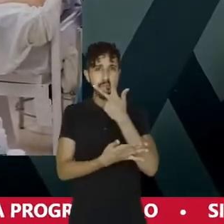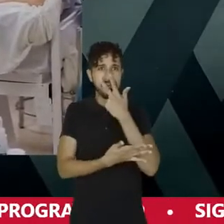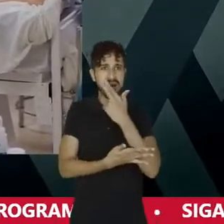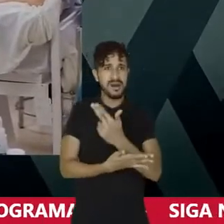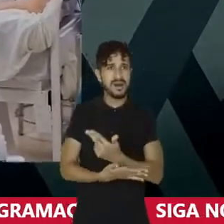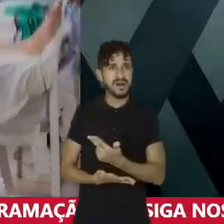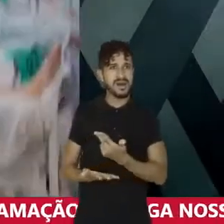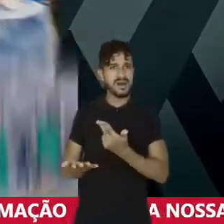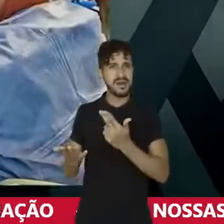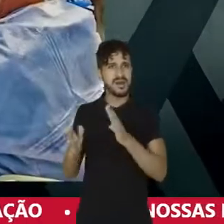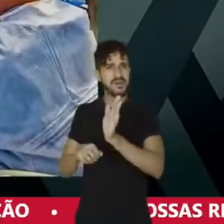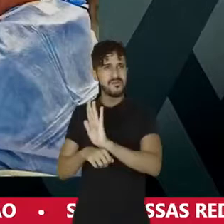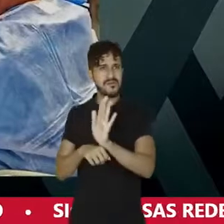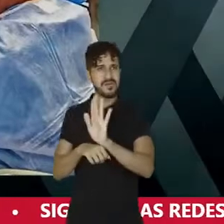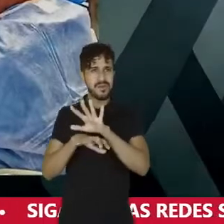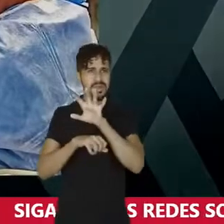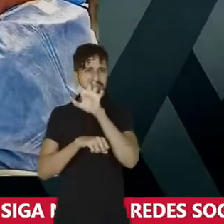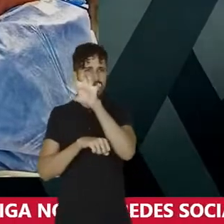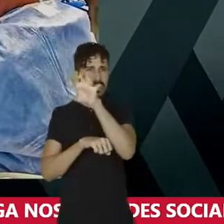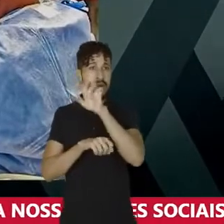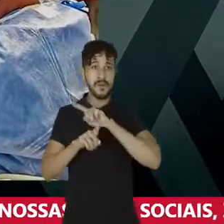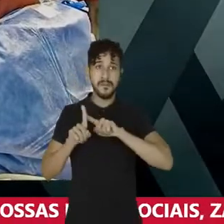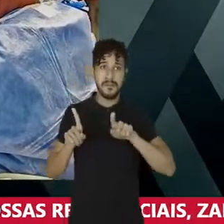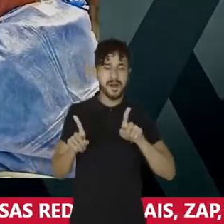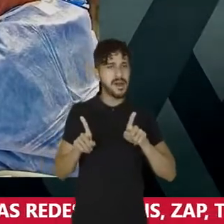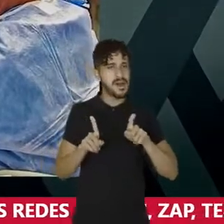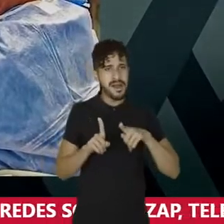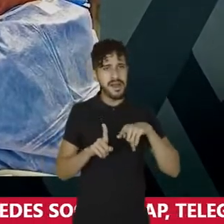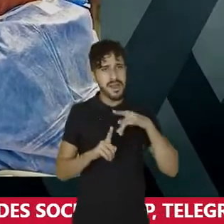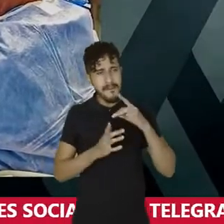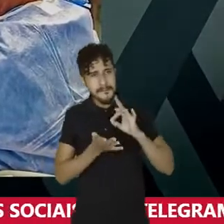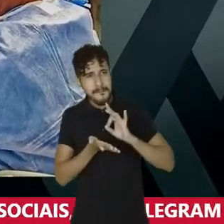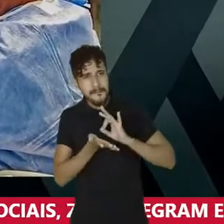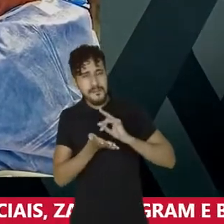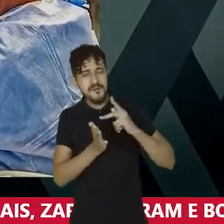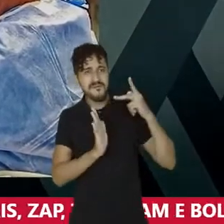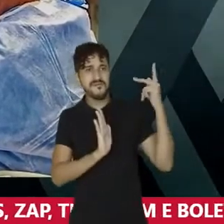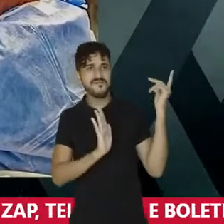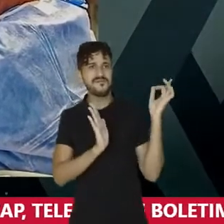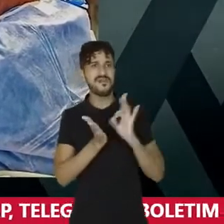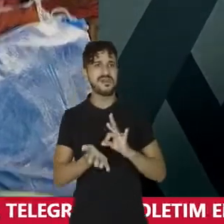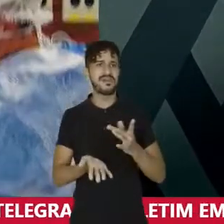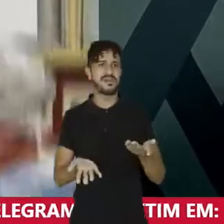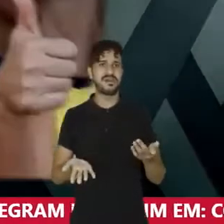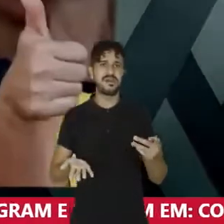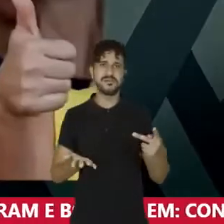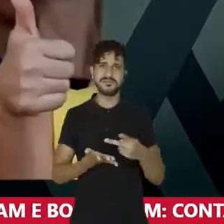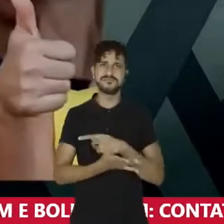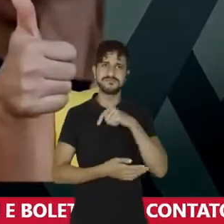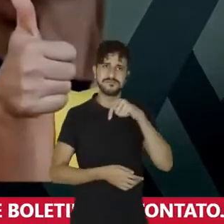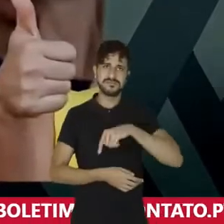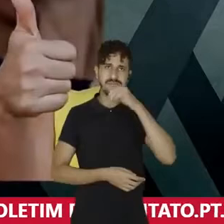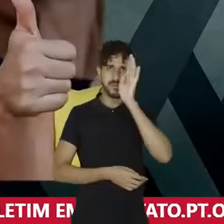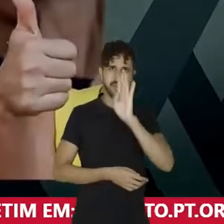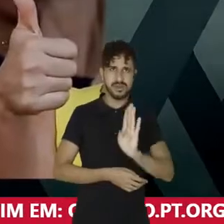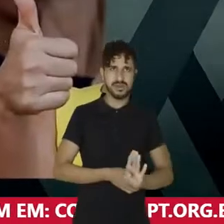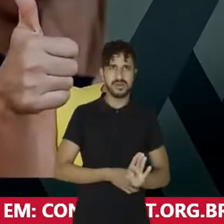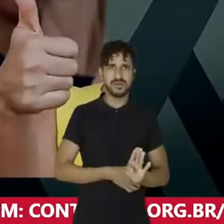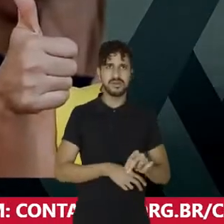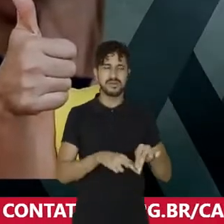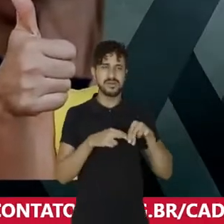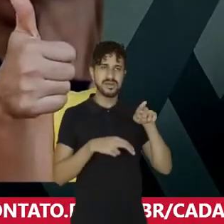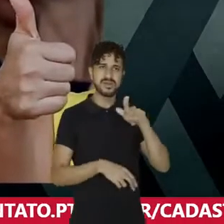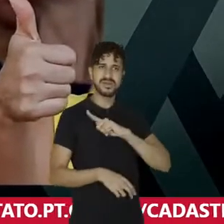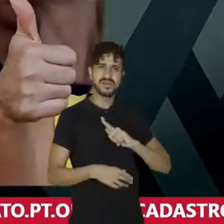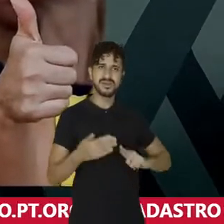saído diretamente de um filme de terror mas é mais pura crua e Dura realidade do nosso país Refém o